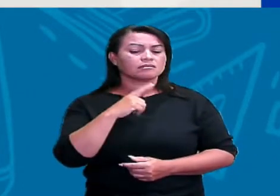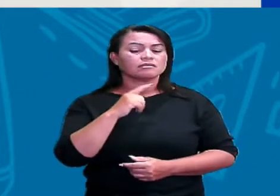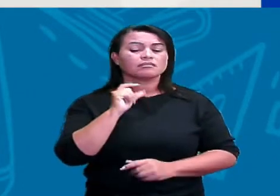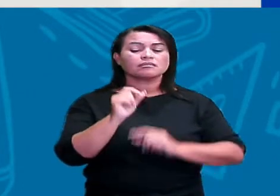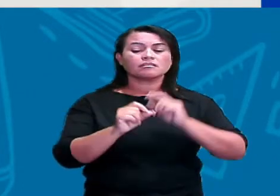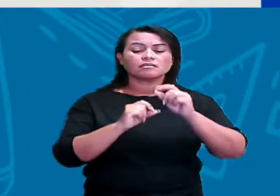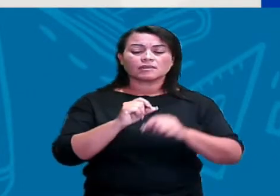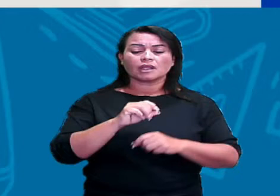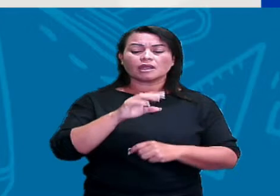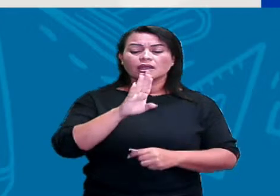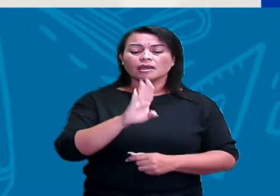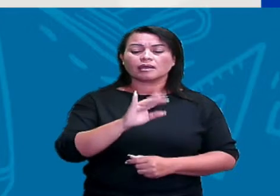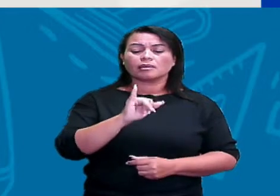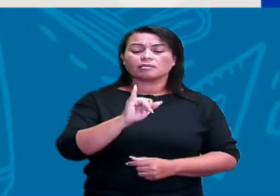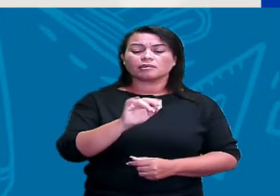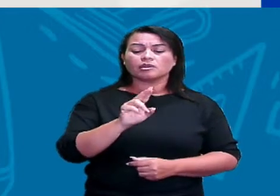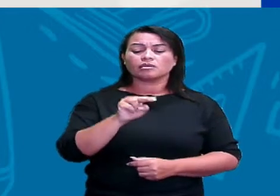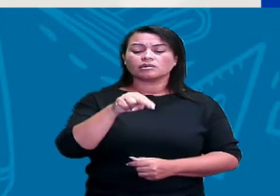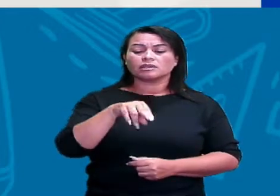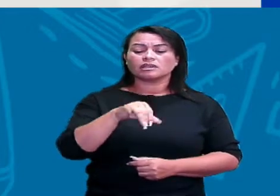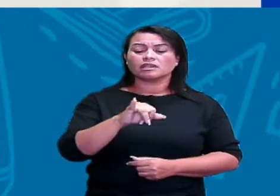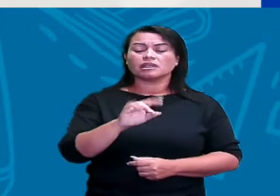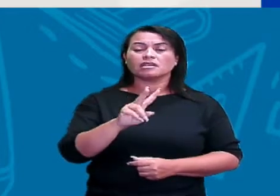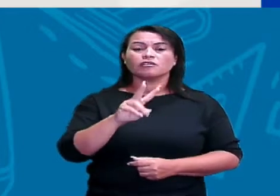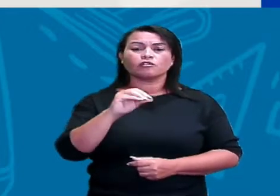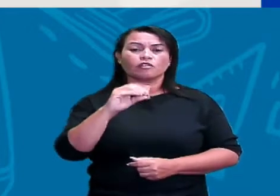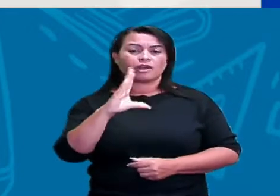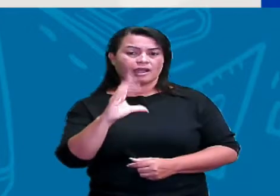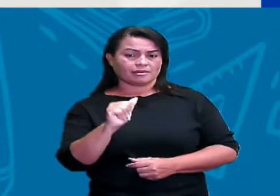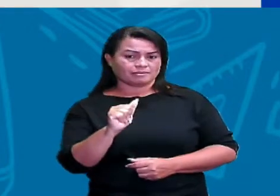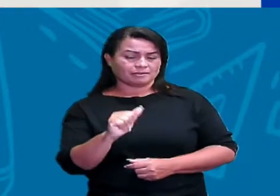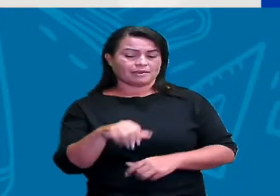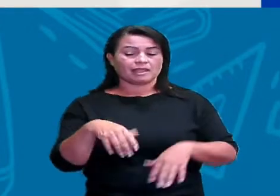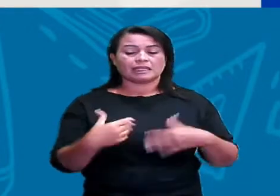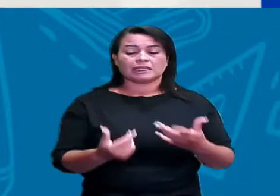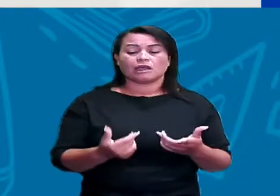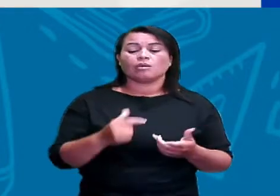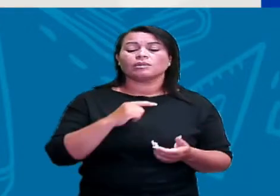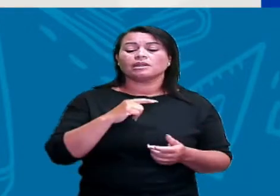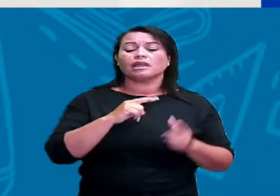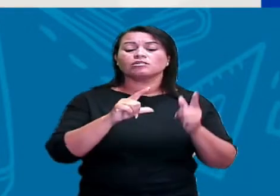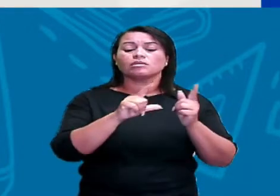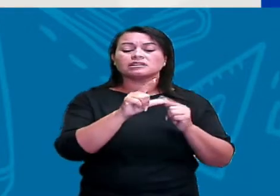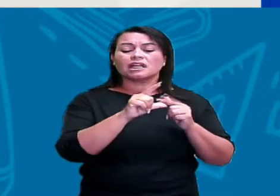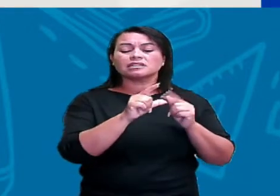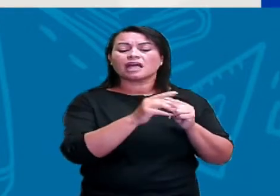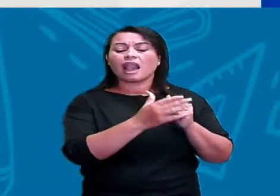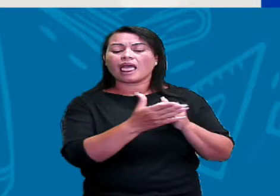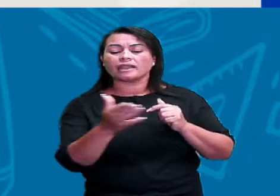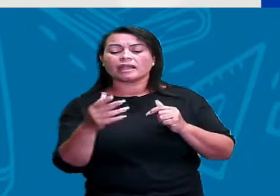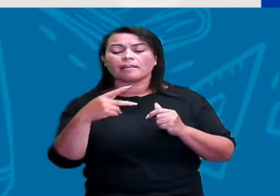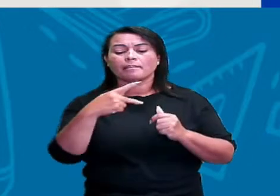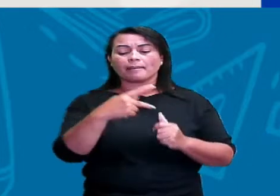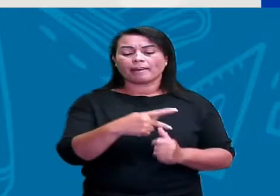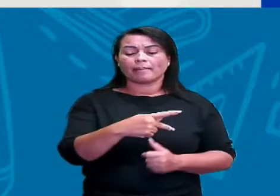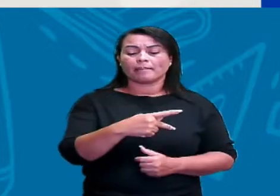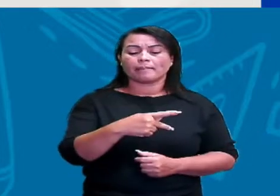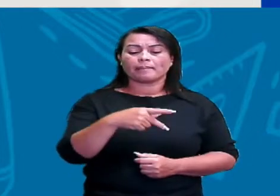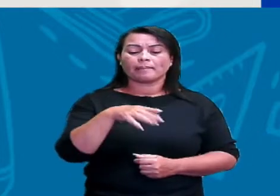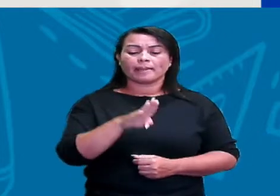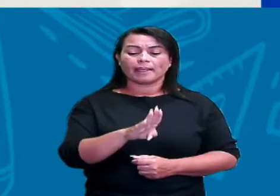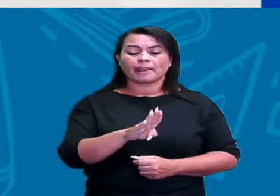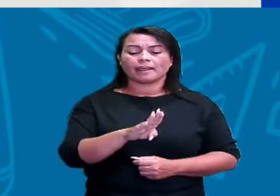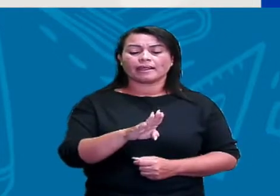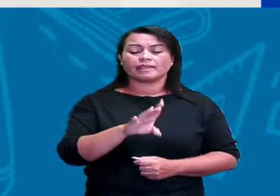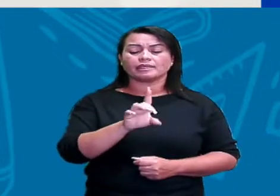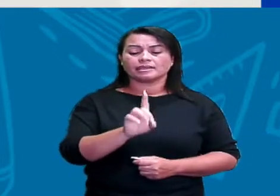biunívocas, um para um, ou correspondência regular direta. Então, essas letras aqui, a letra P, a letra B,